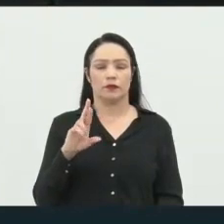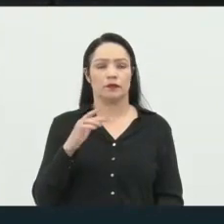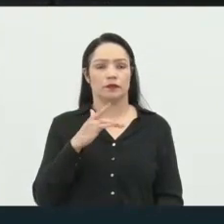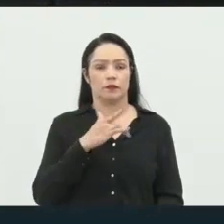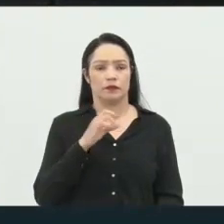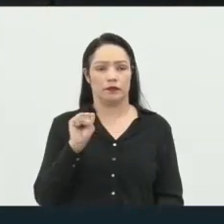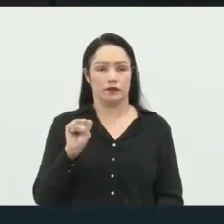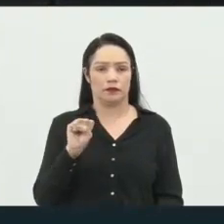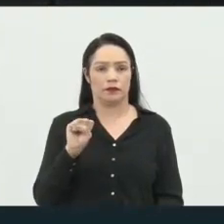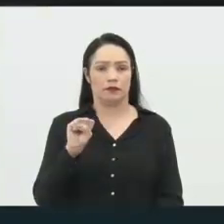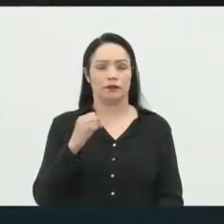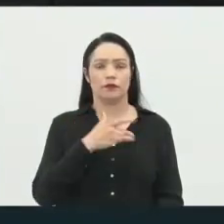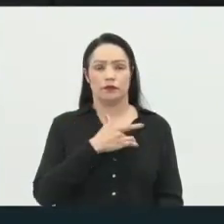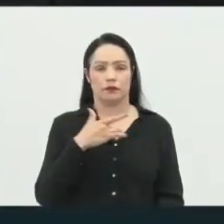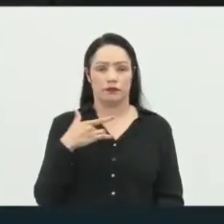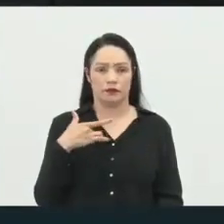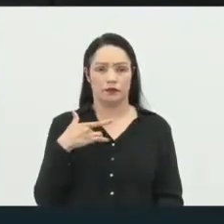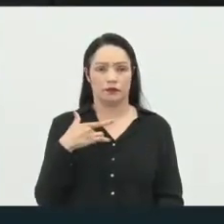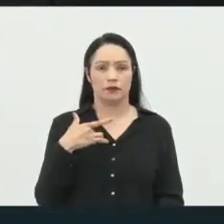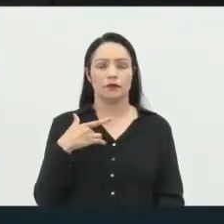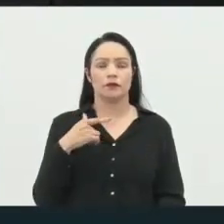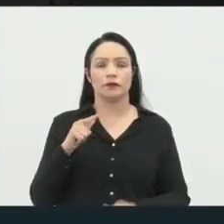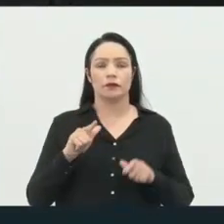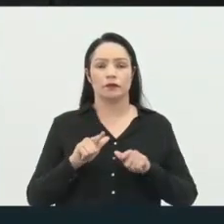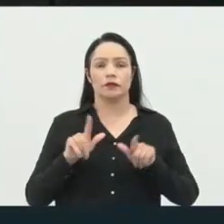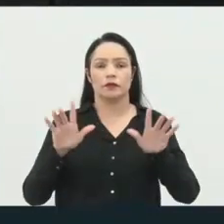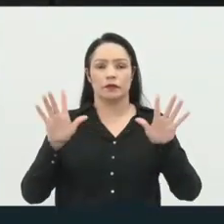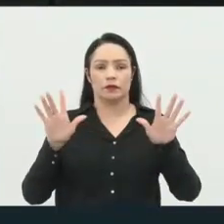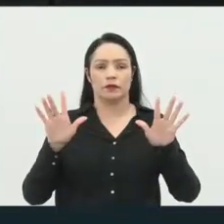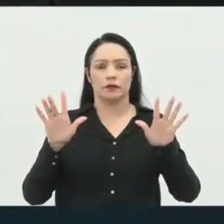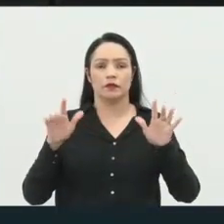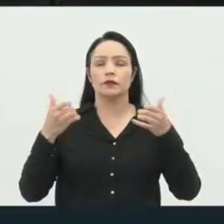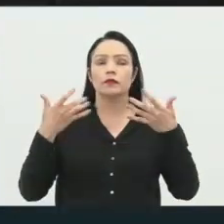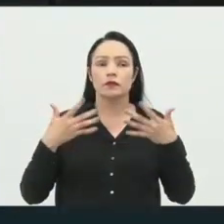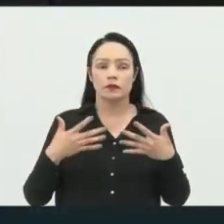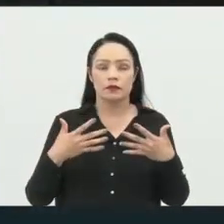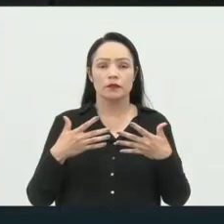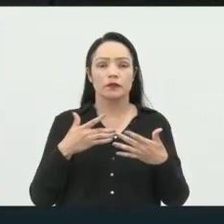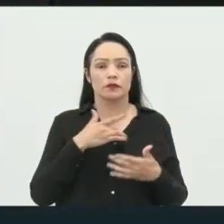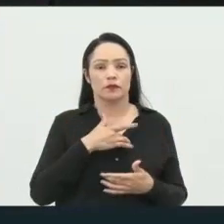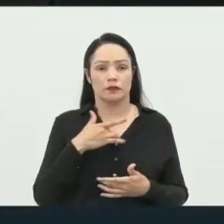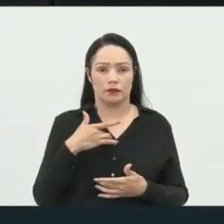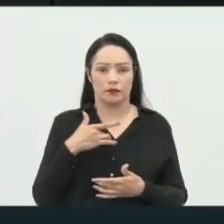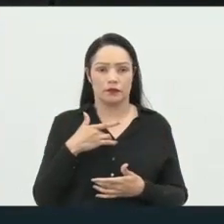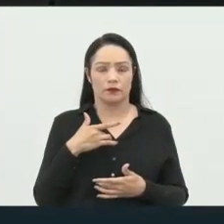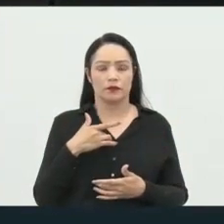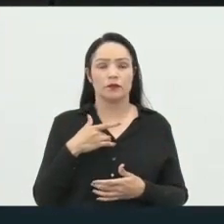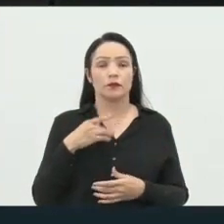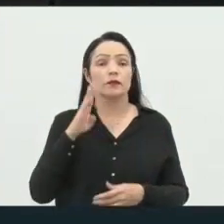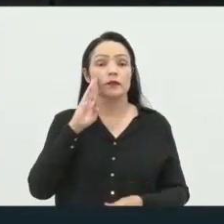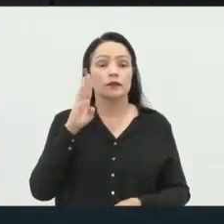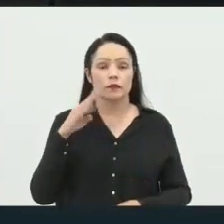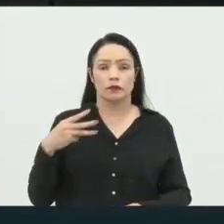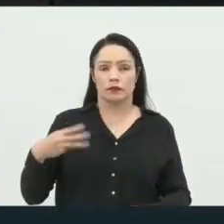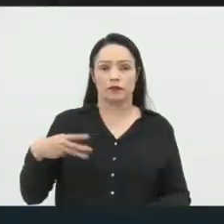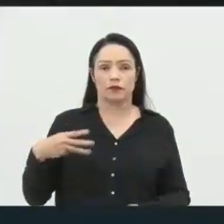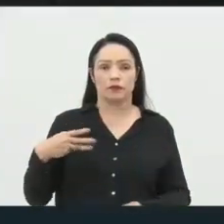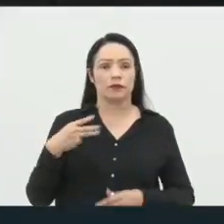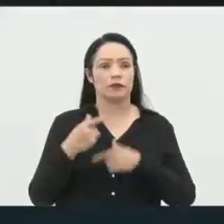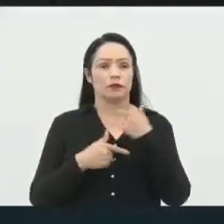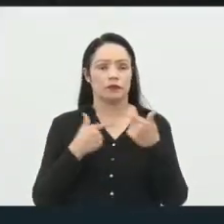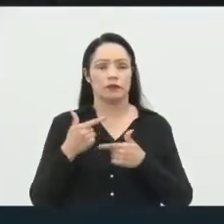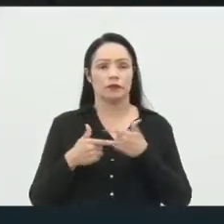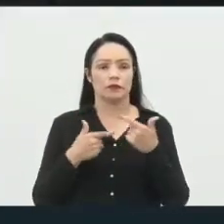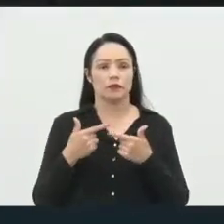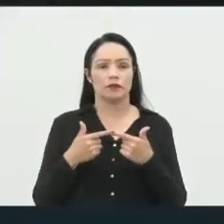Guarulhos e eu venho aqui falar da Saúde da cidade especialmente sobre as terceirização e os trabalhadores da